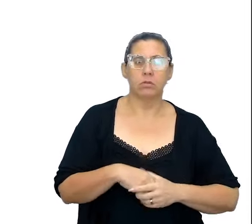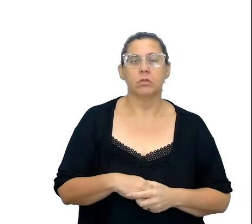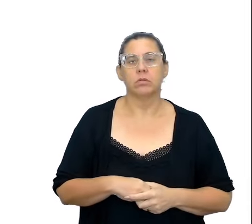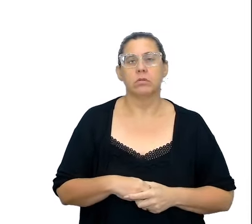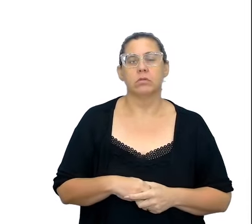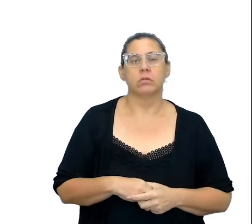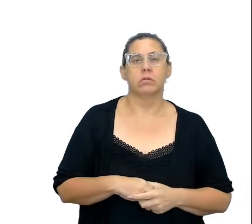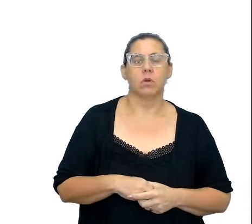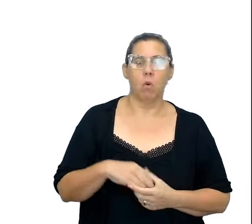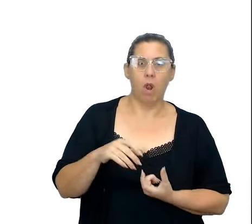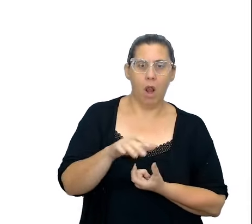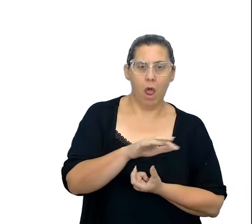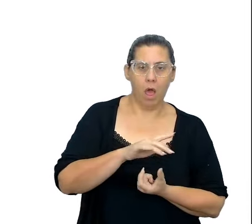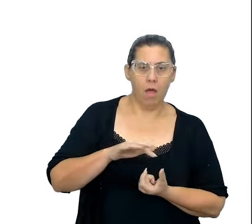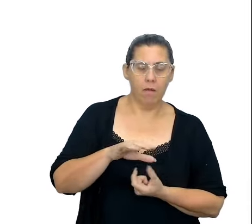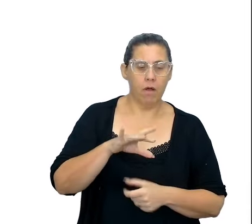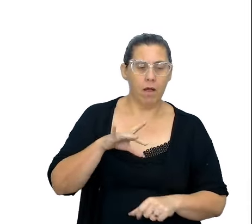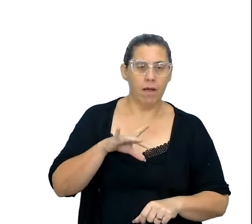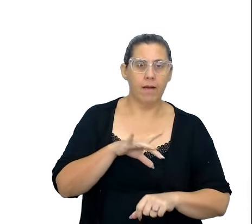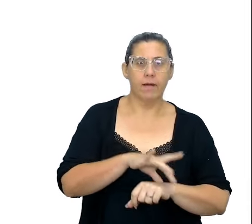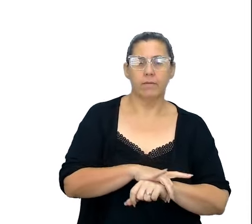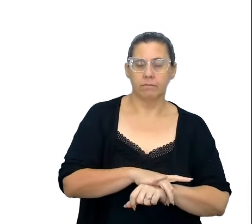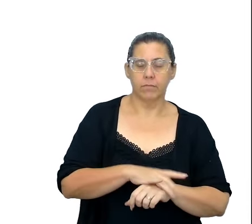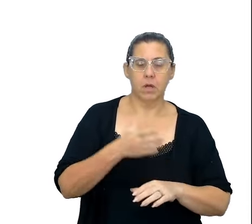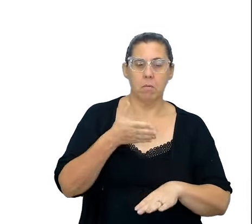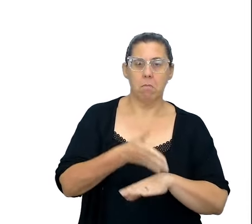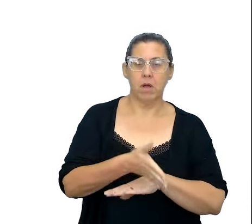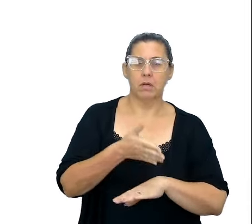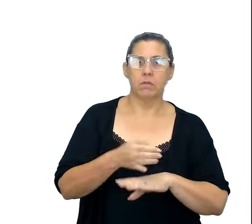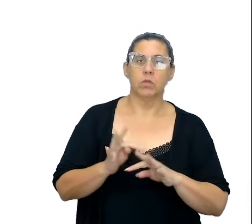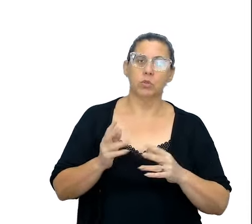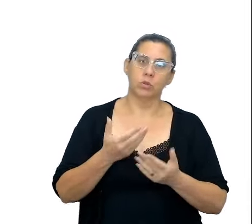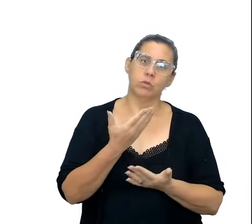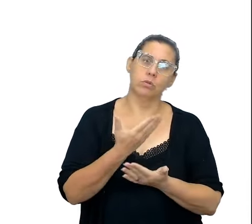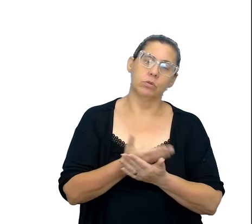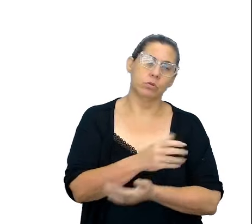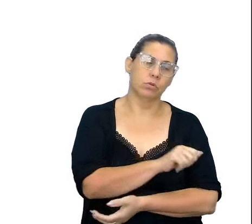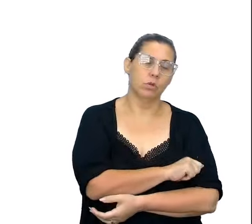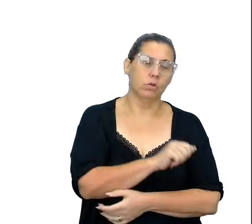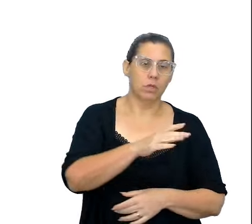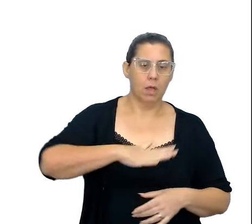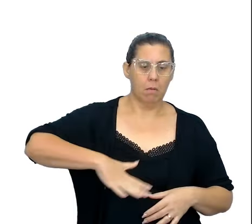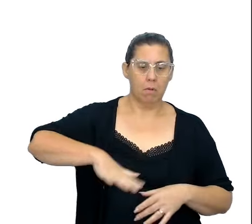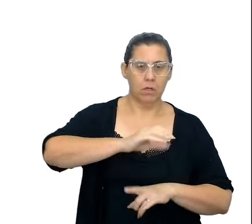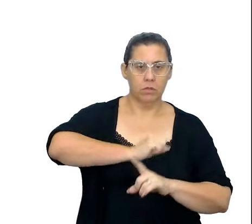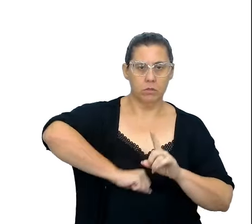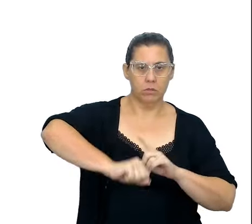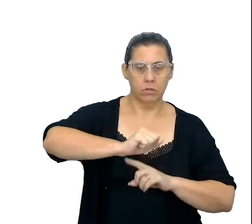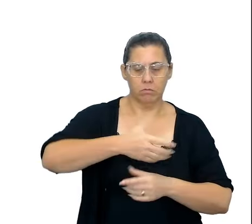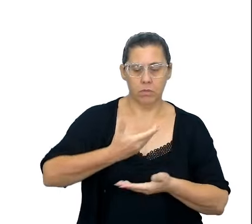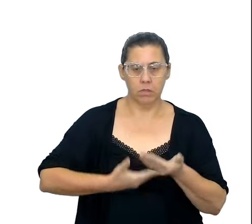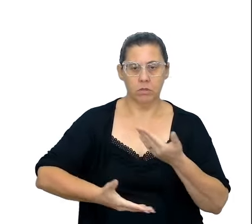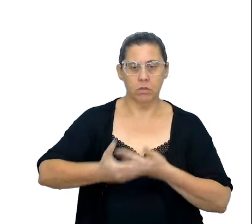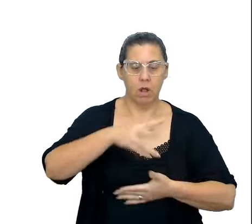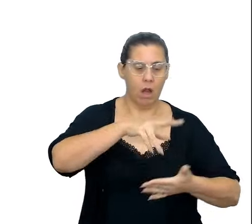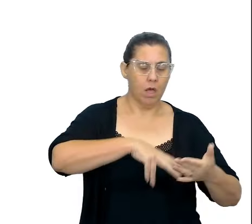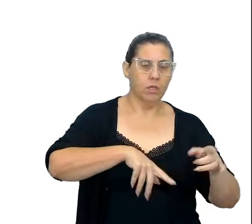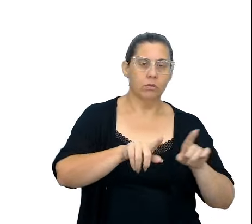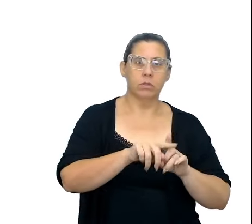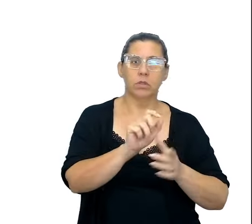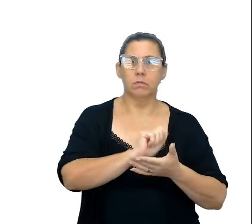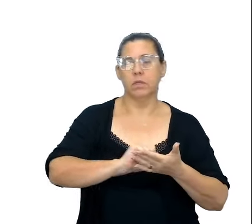o multiletramento garantem a participação dos estudantes nas práticas sociais, mediadas pela leitura e a